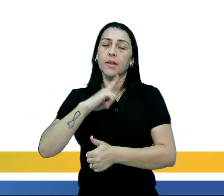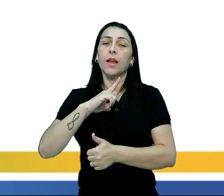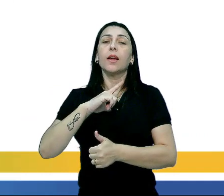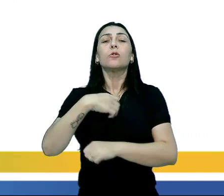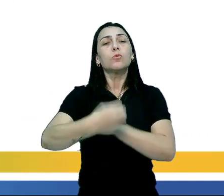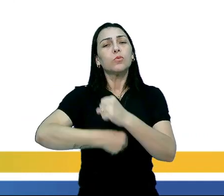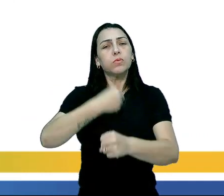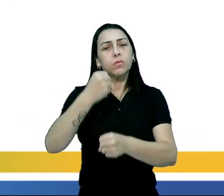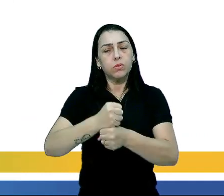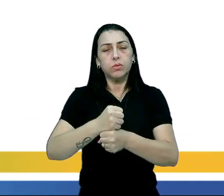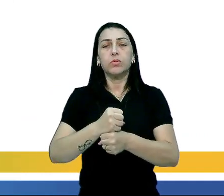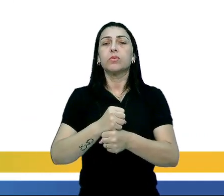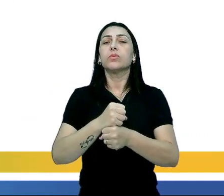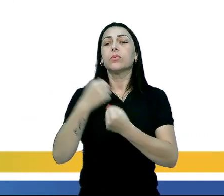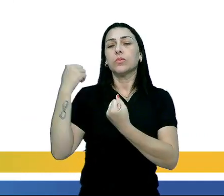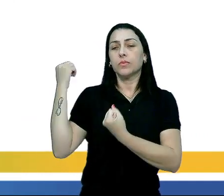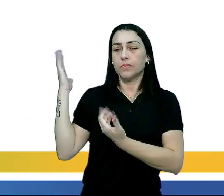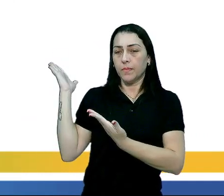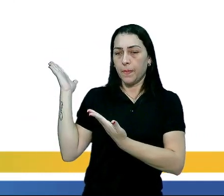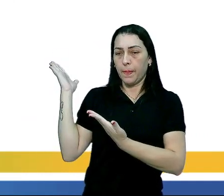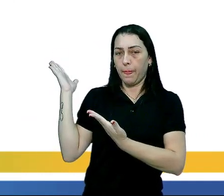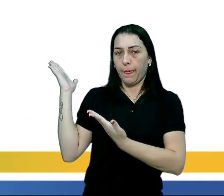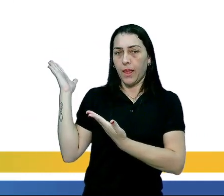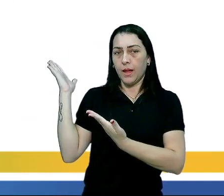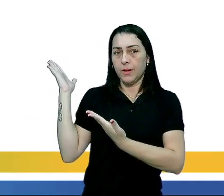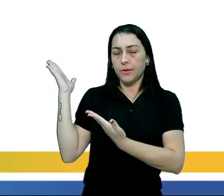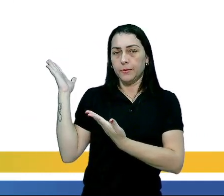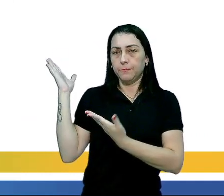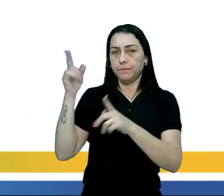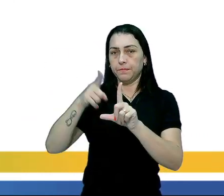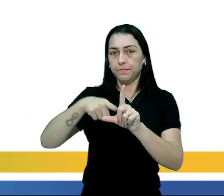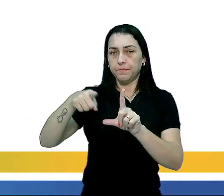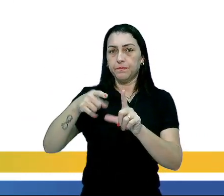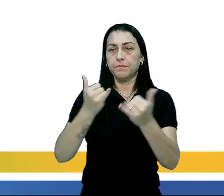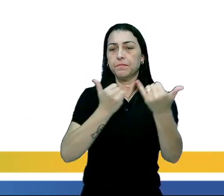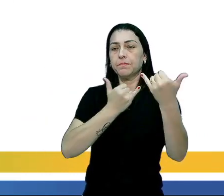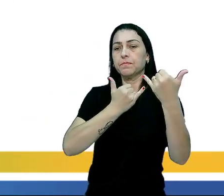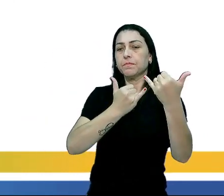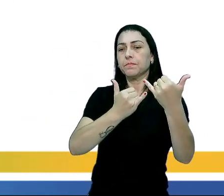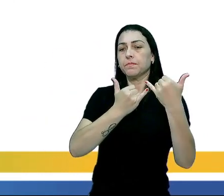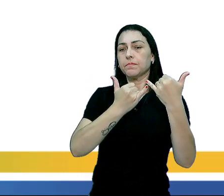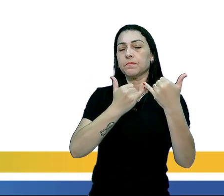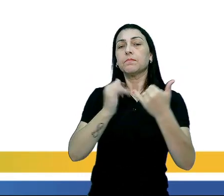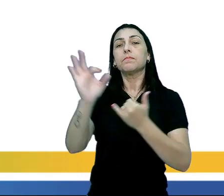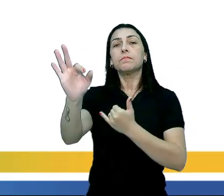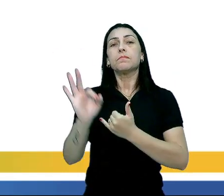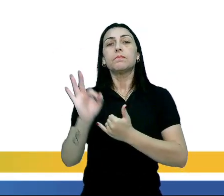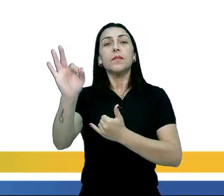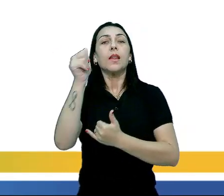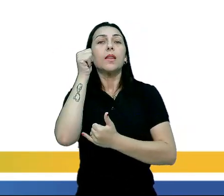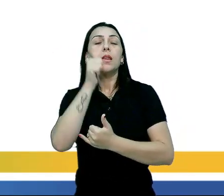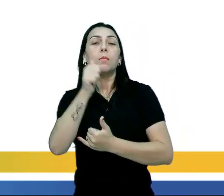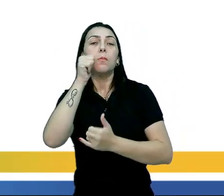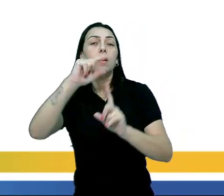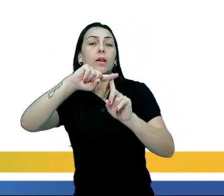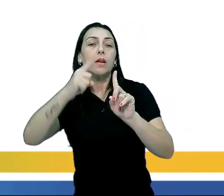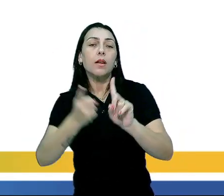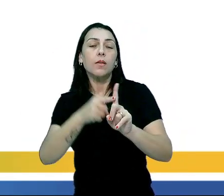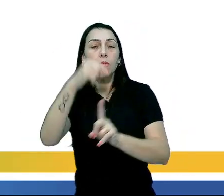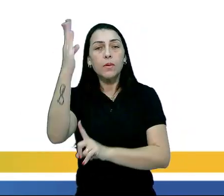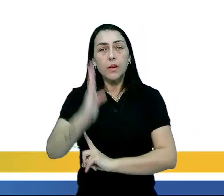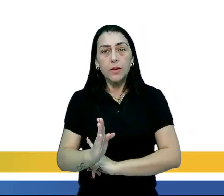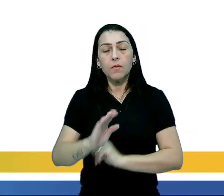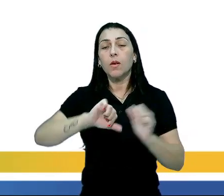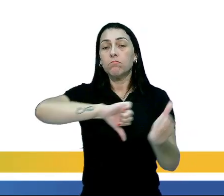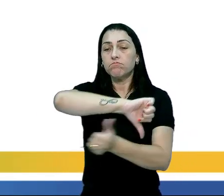longo dos anos, conforme vocês podem observar nesse gráfico do IBGE sobre a taxa de fecundidade no Brasil. Então, foi